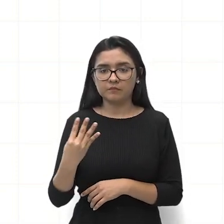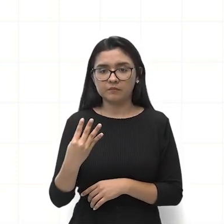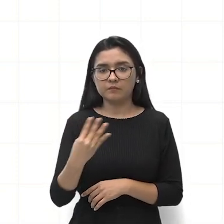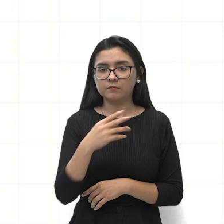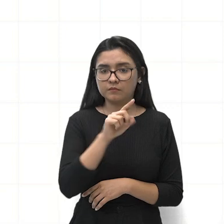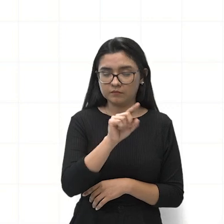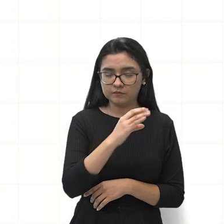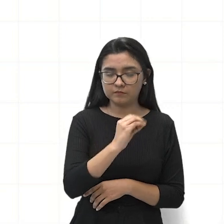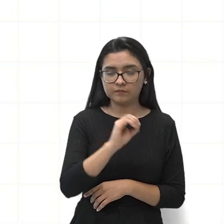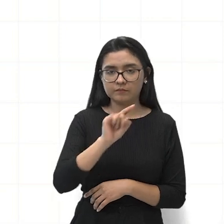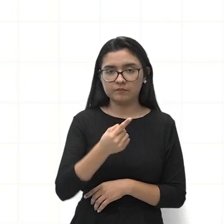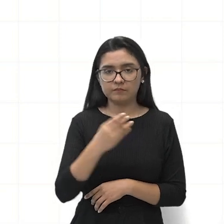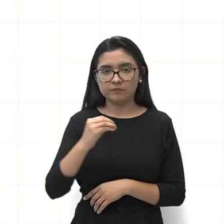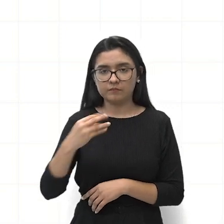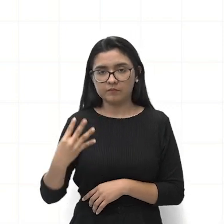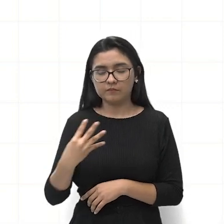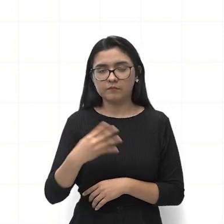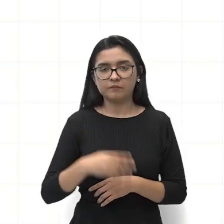0,4.